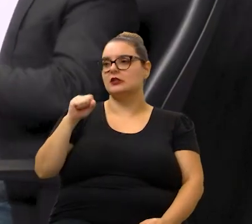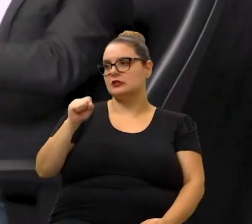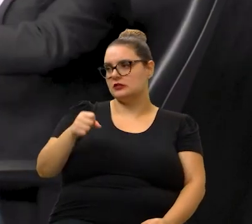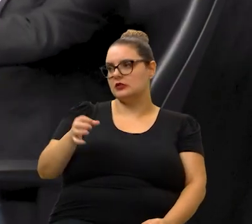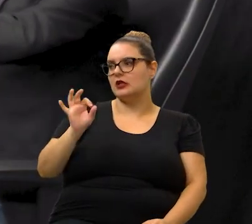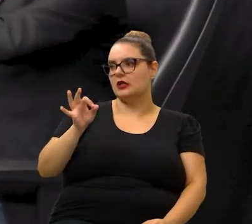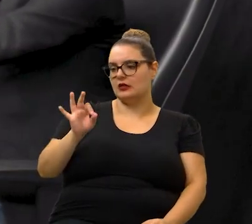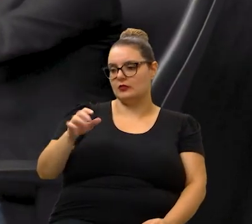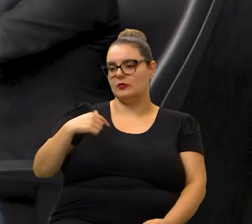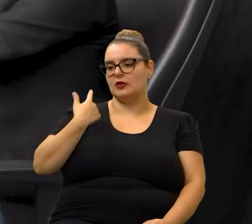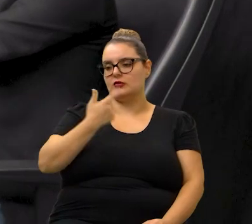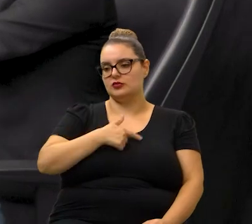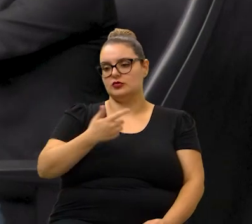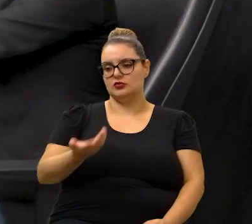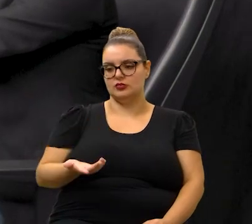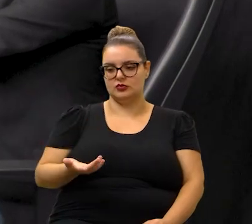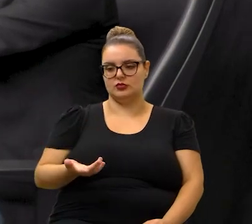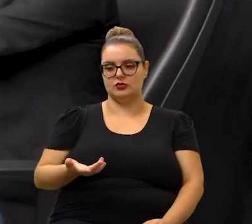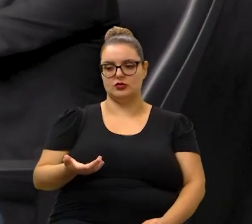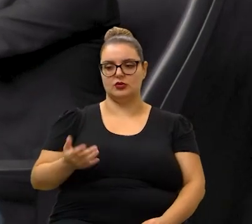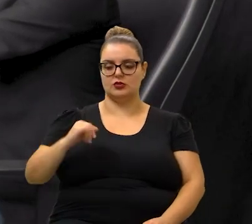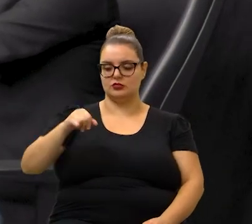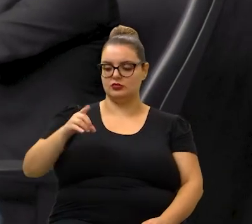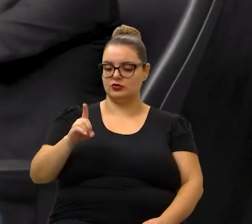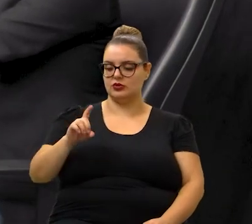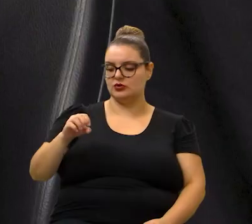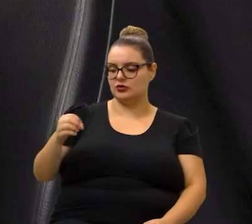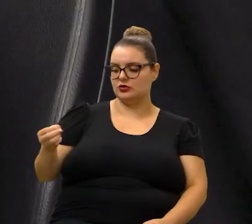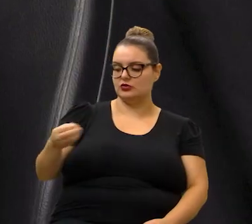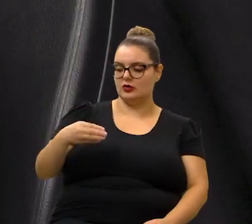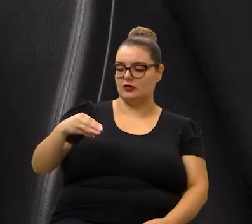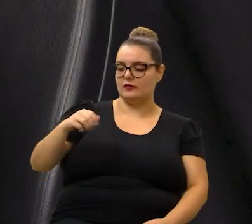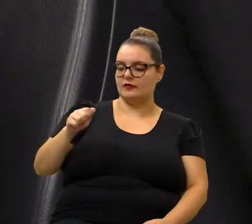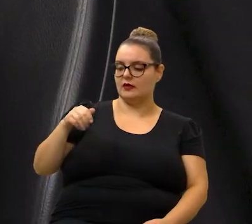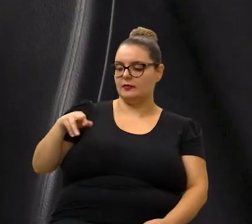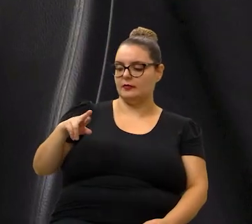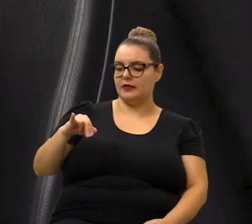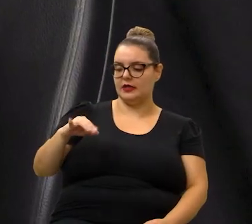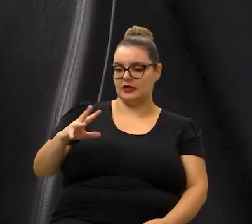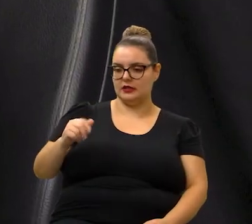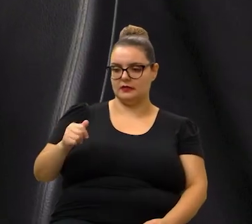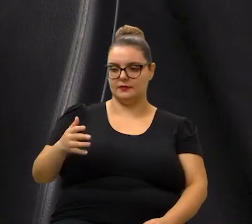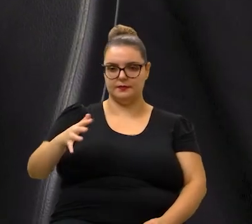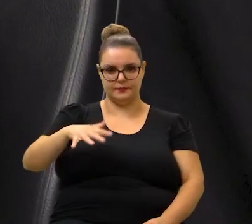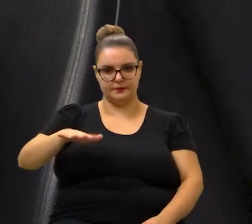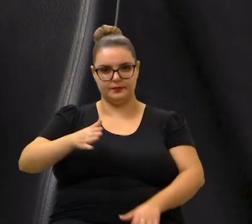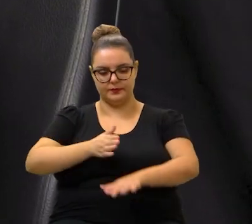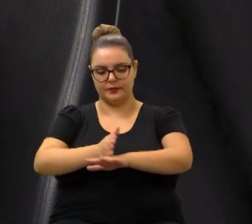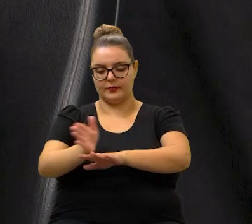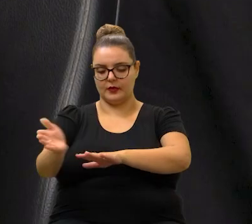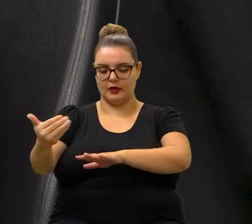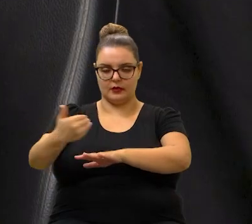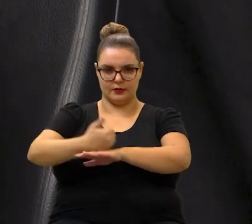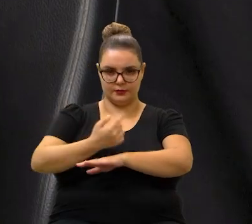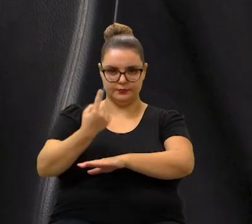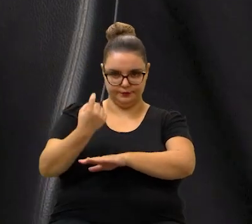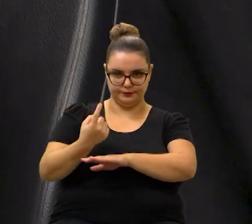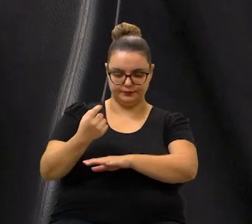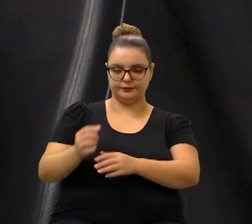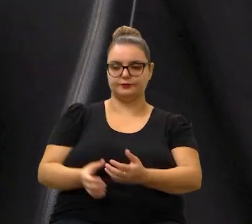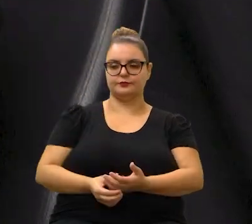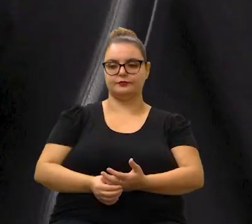exatamente nós colocamos no jardim América que era ali por ser uma entrada e uma saída